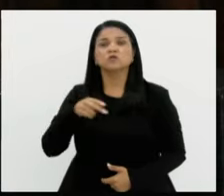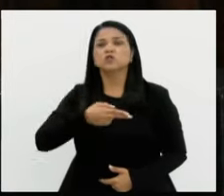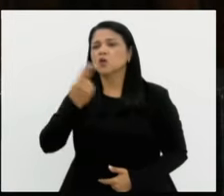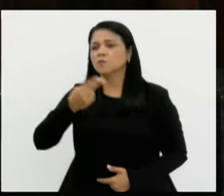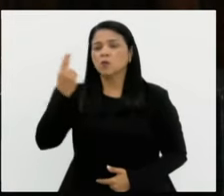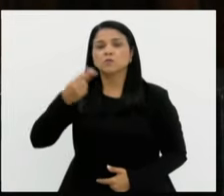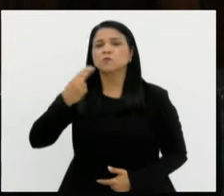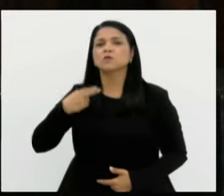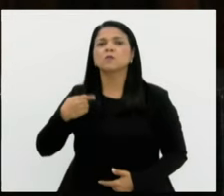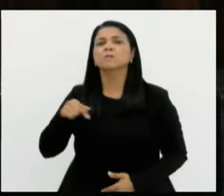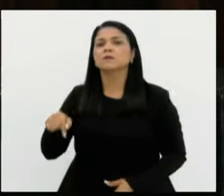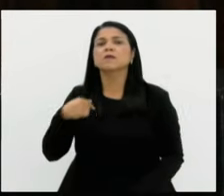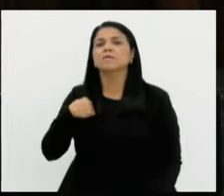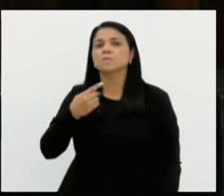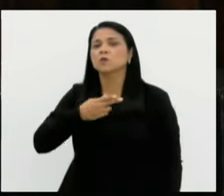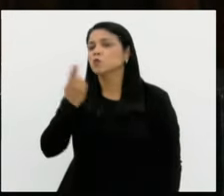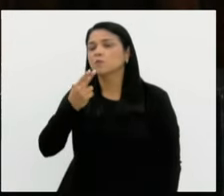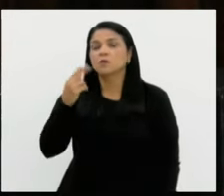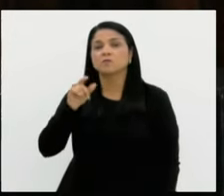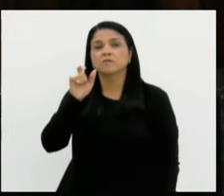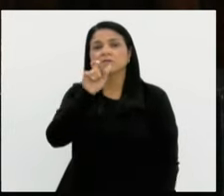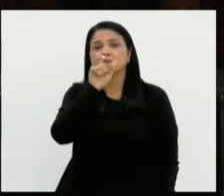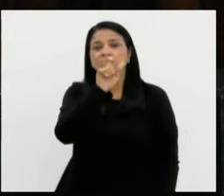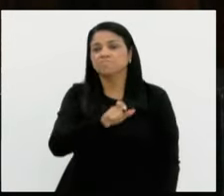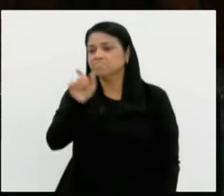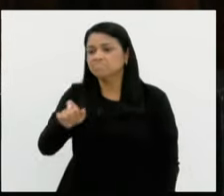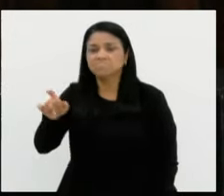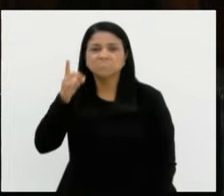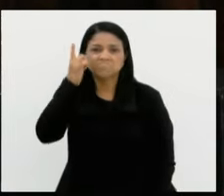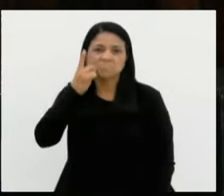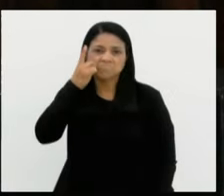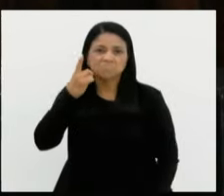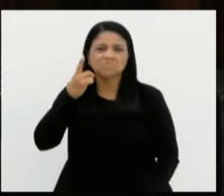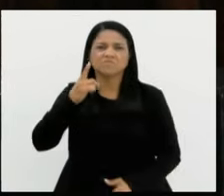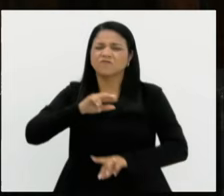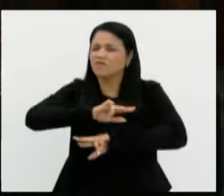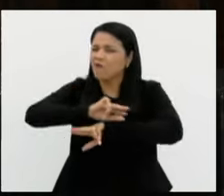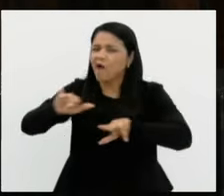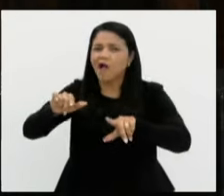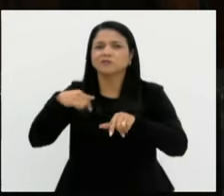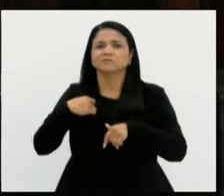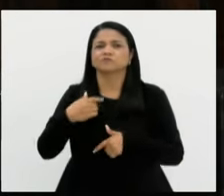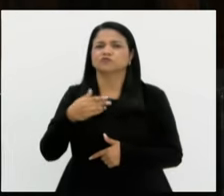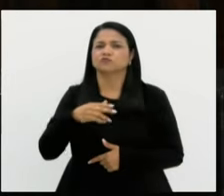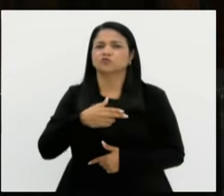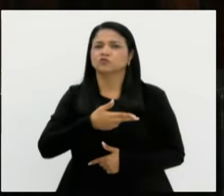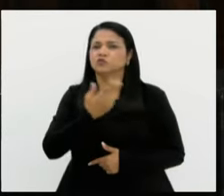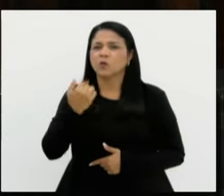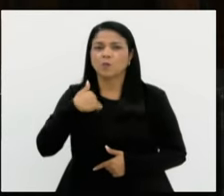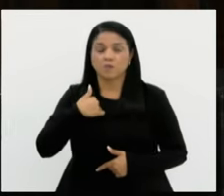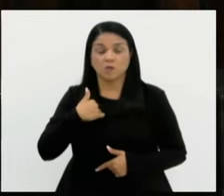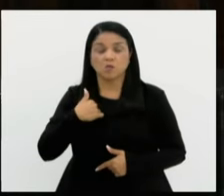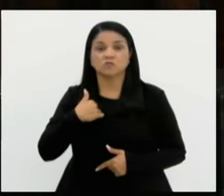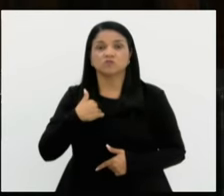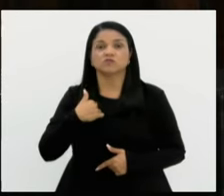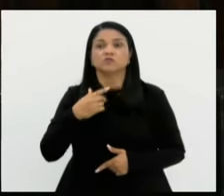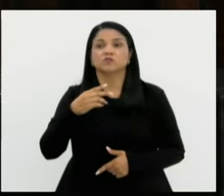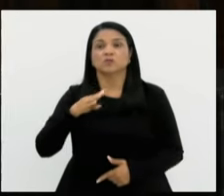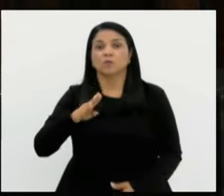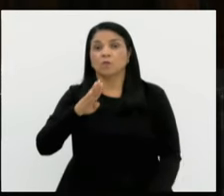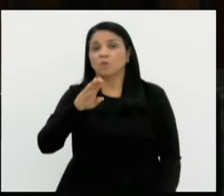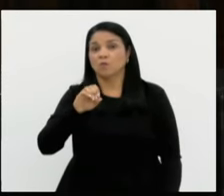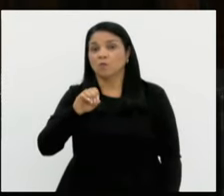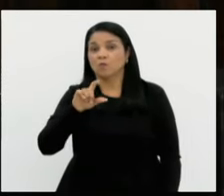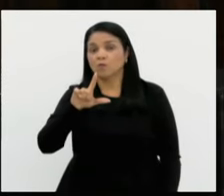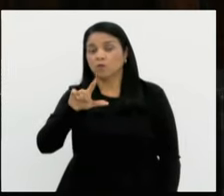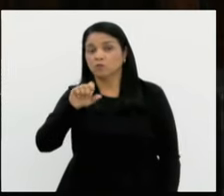várias vezes. E cito um a um aqui. Deputado Serginho, deputado Anderson, deputado Gualberto, deputado Marcelo Dino, todos os deputados bolsonaristas